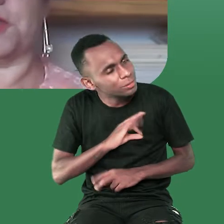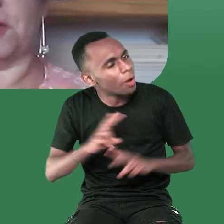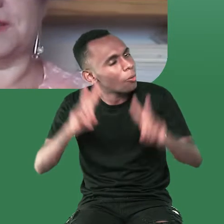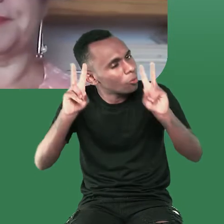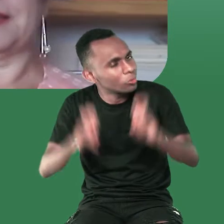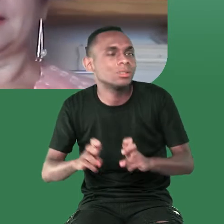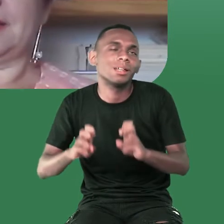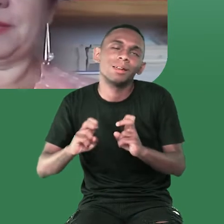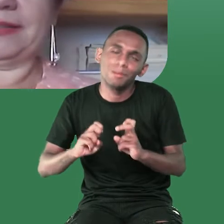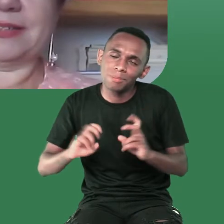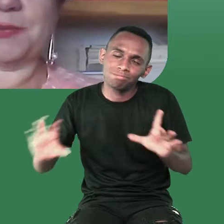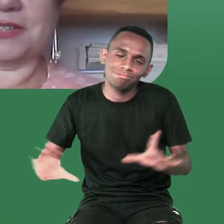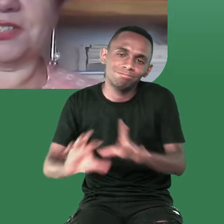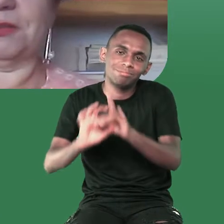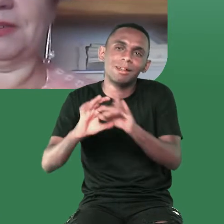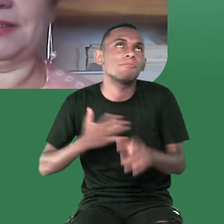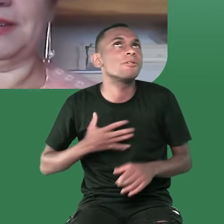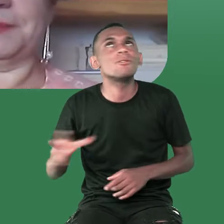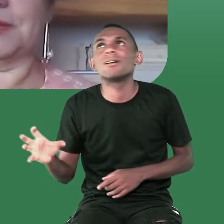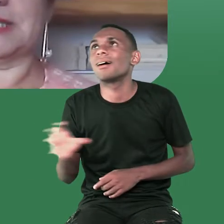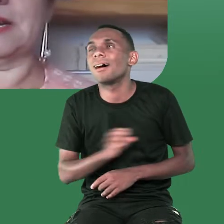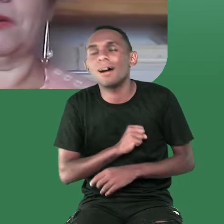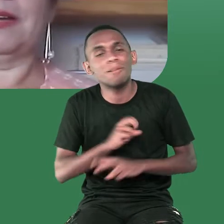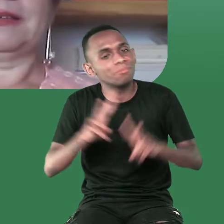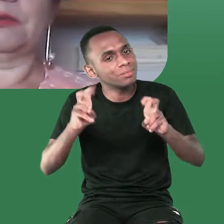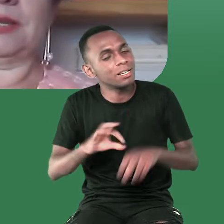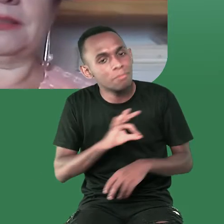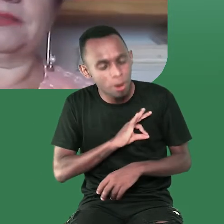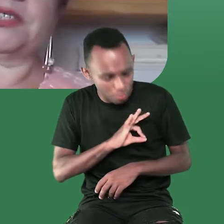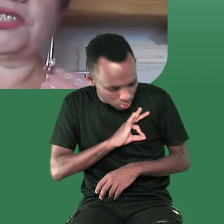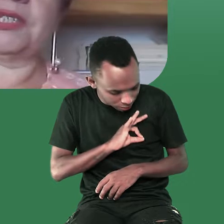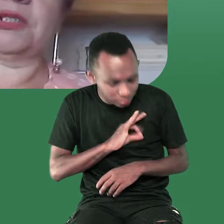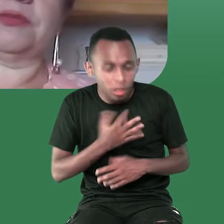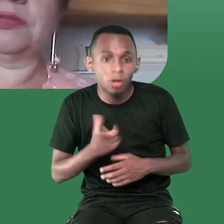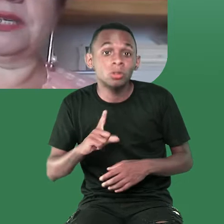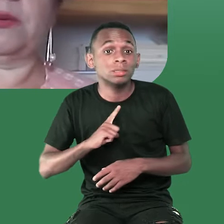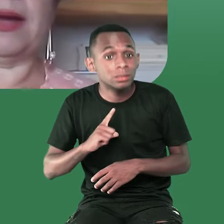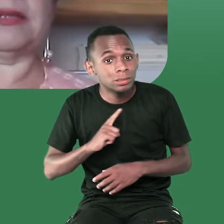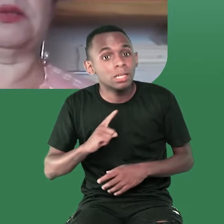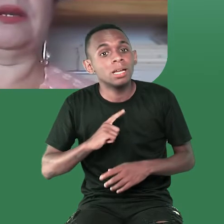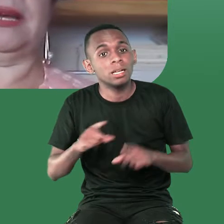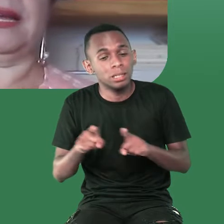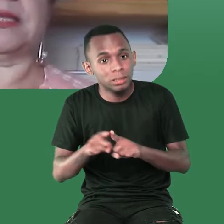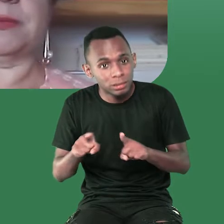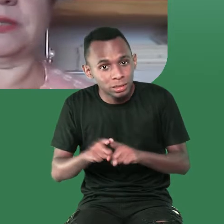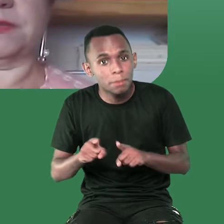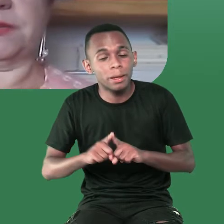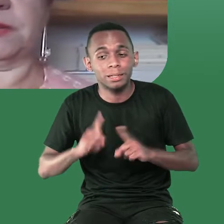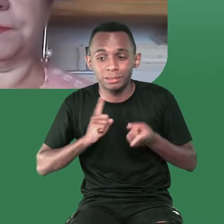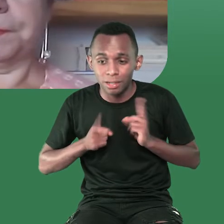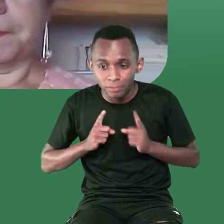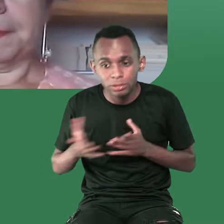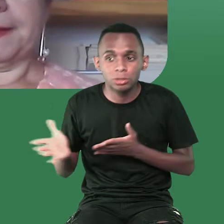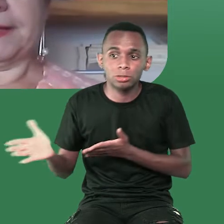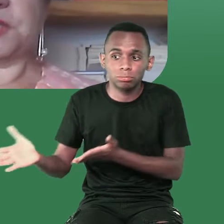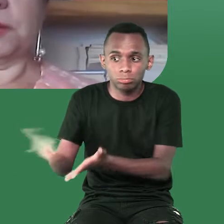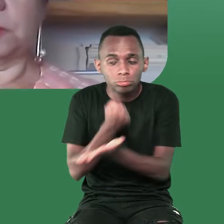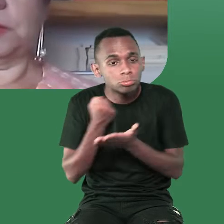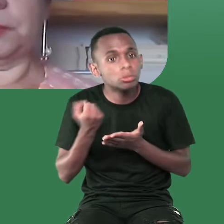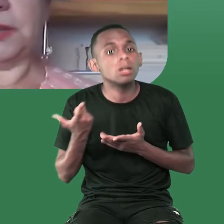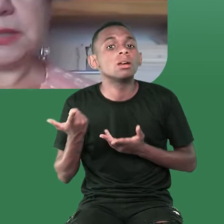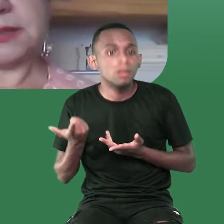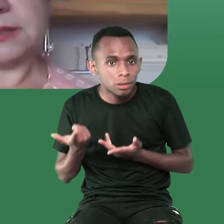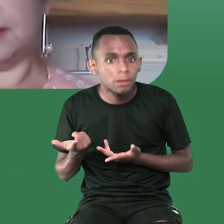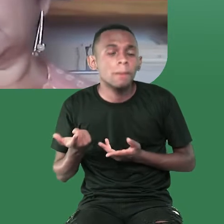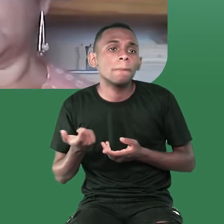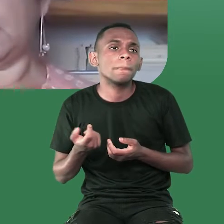poderia ficar de fora, que é a minha grande paixão é policial. Então tem a travesti que sofre um sequestro, né? Aí as amigas ficam questionando